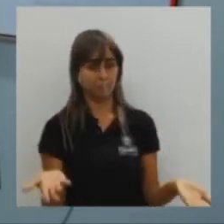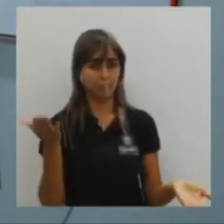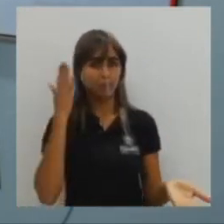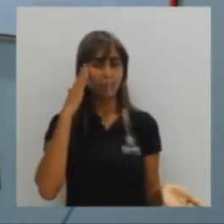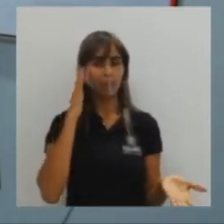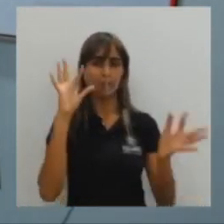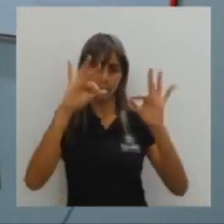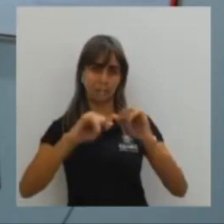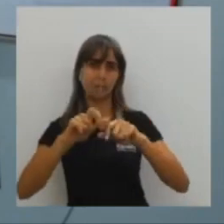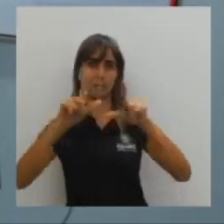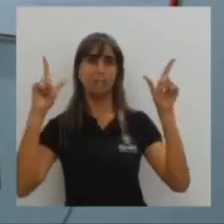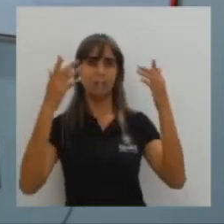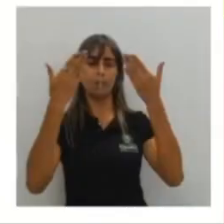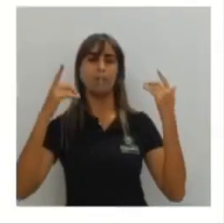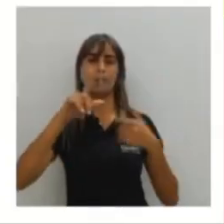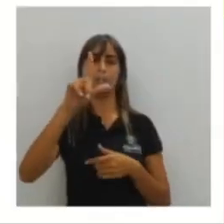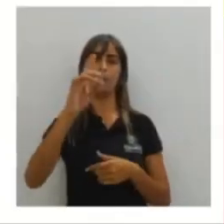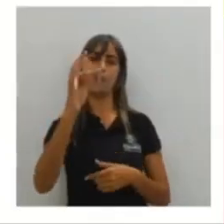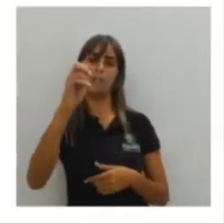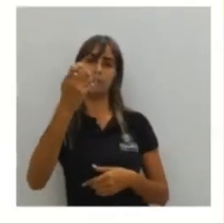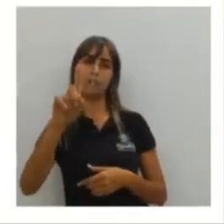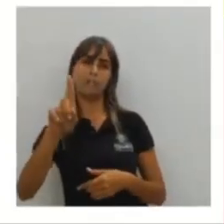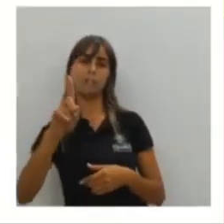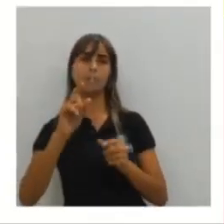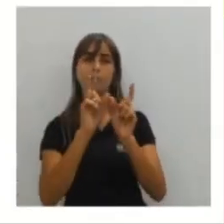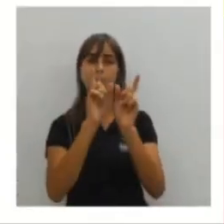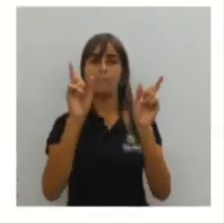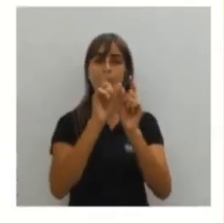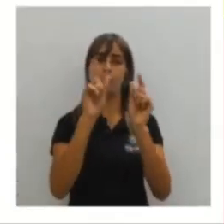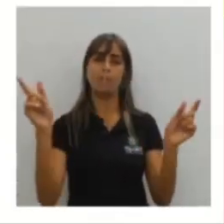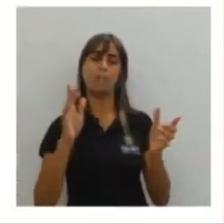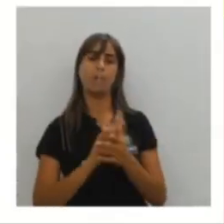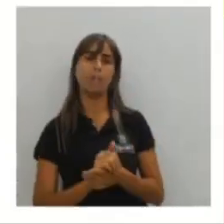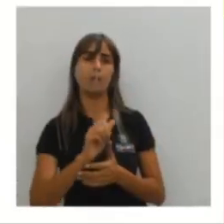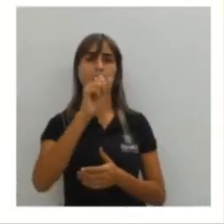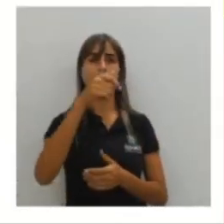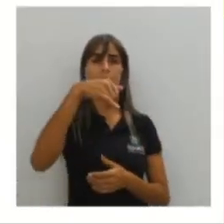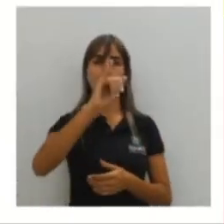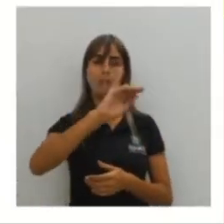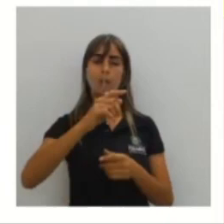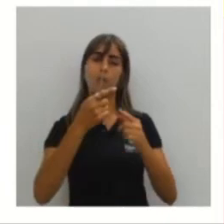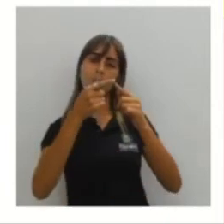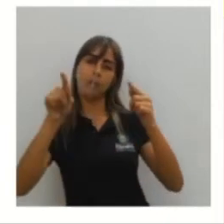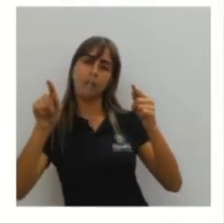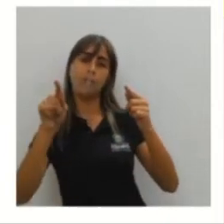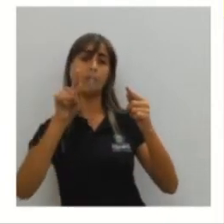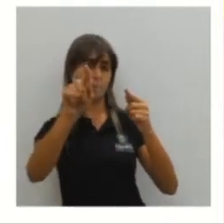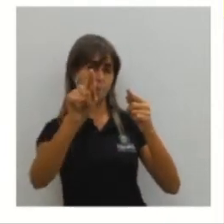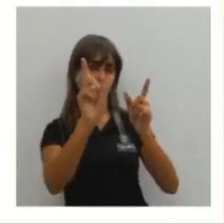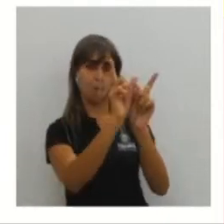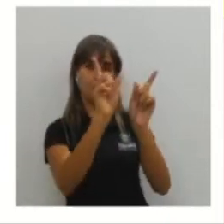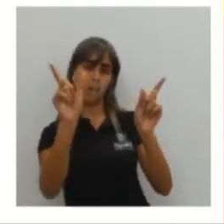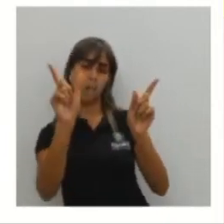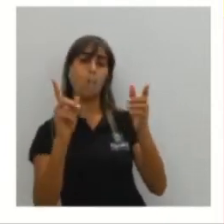finalizar na tua tela, a gente tem lá, ó, let's practice. A primeira questão, a primeira frase diz o seguinte, I é o sujeito, um espaço vazio para você completar com o